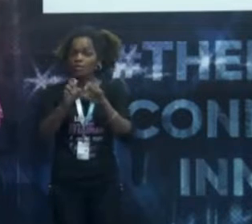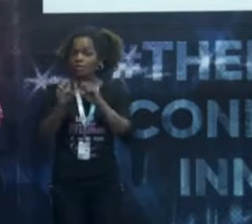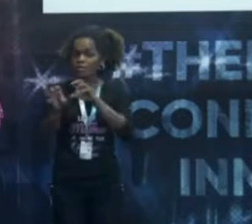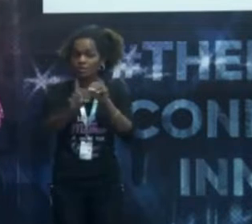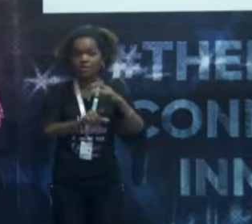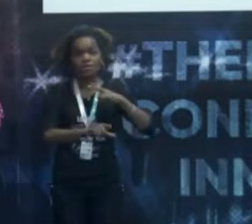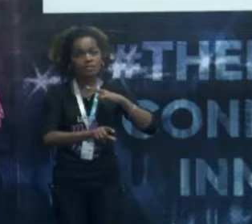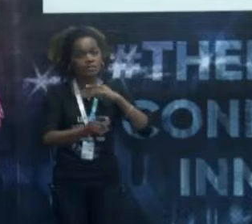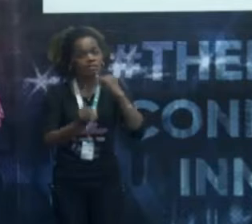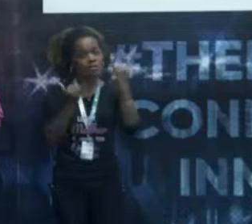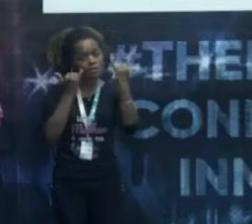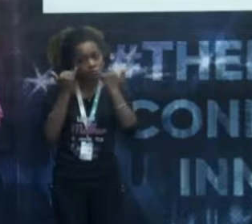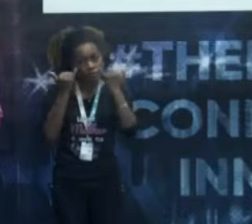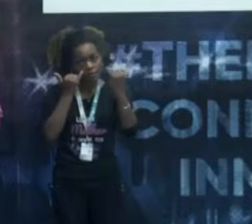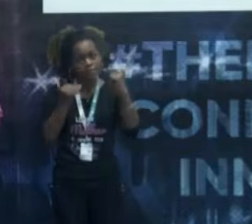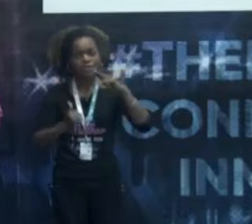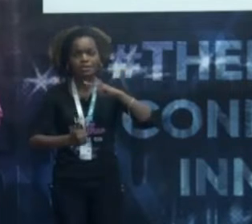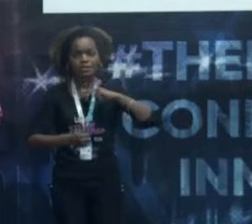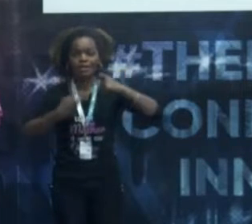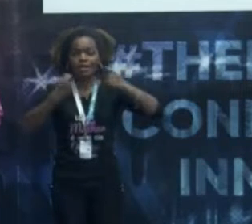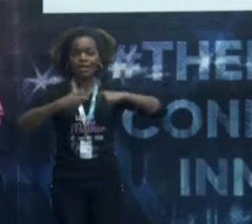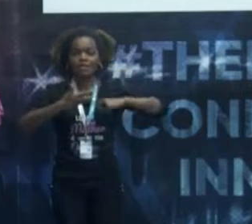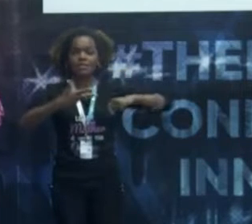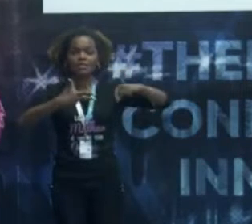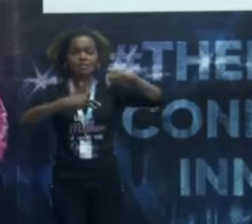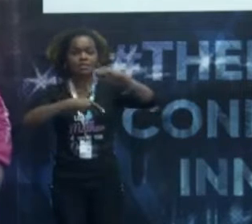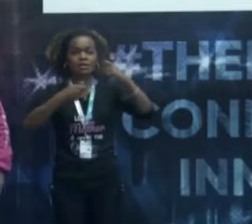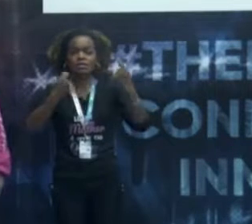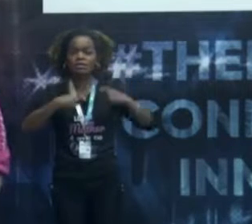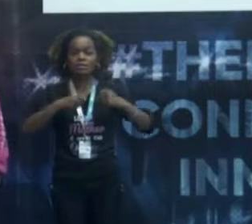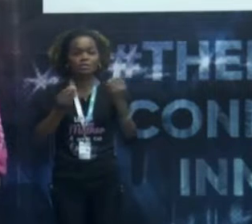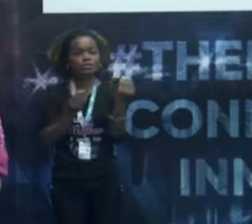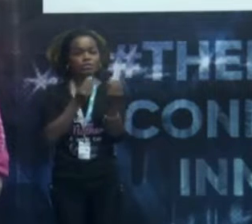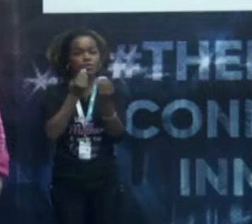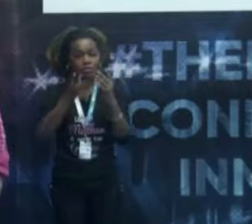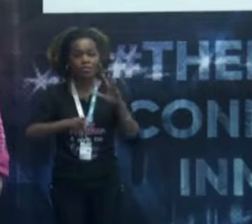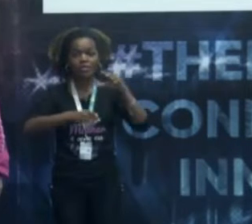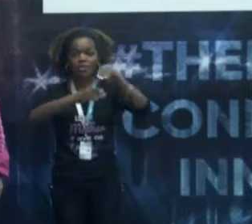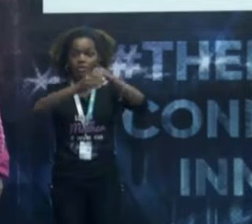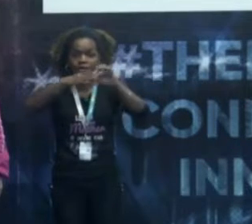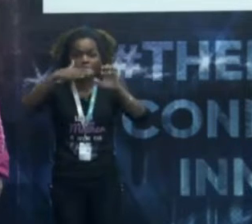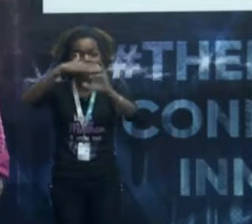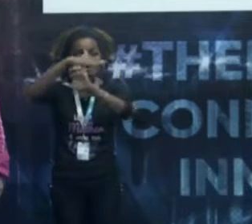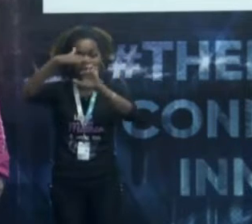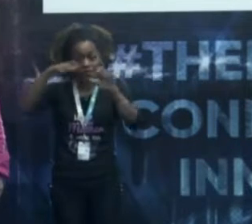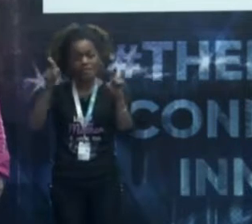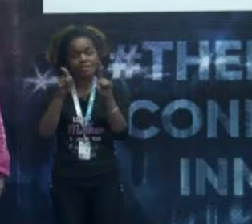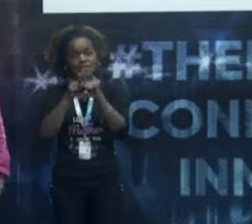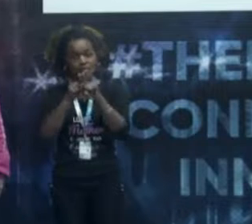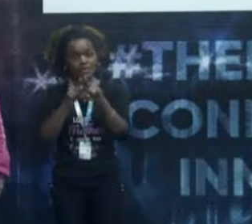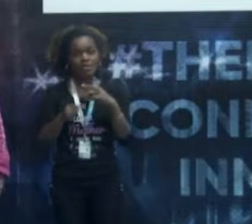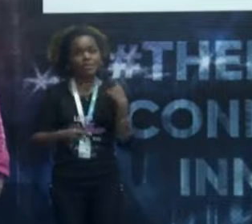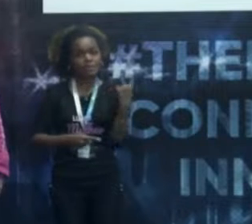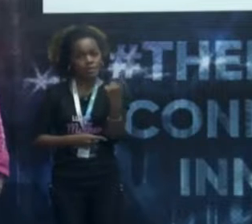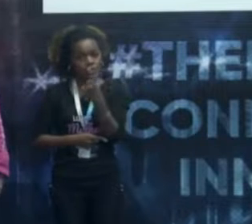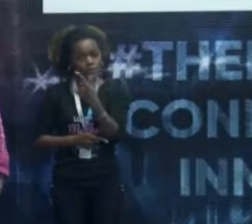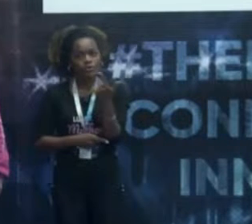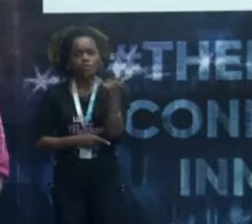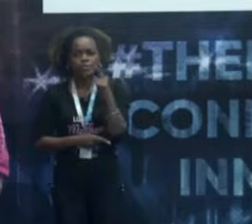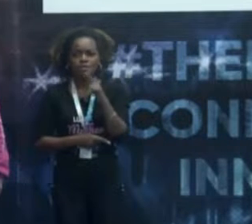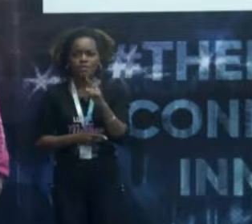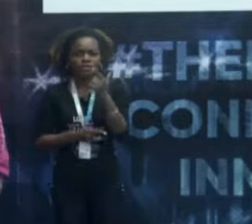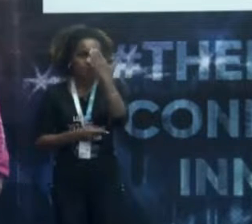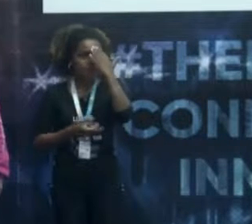trazem essas necessidades e como a gente precisa tratar dentro das empresas, eles trazem isso para a gente com uma forma mais clara e